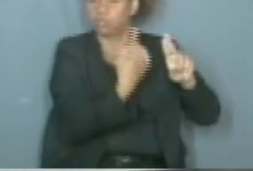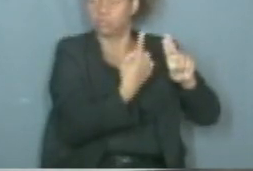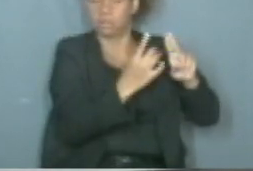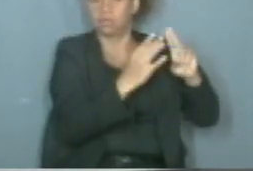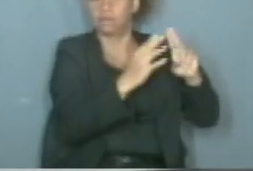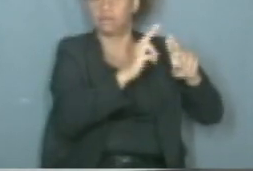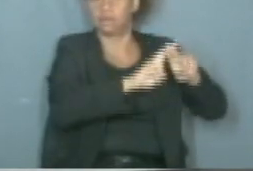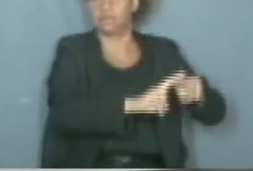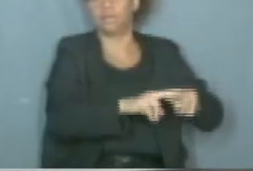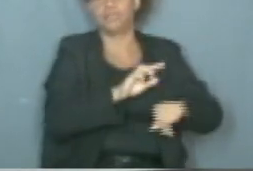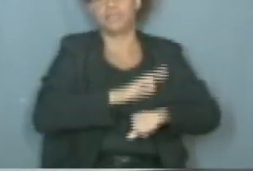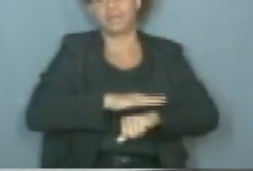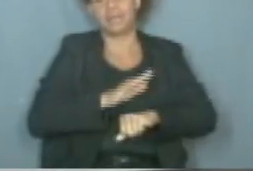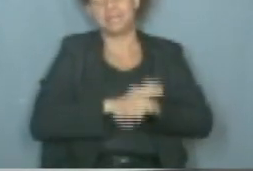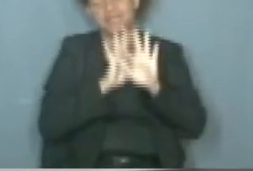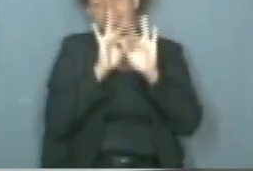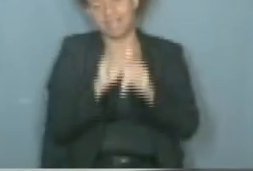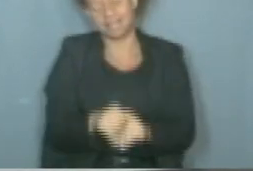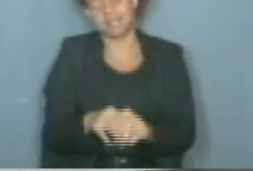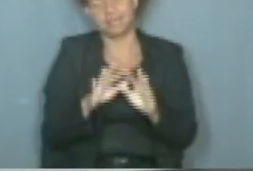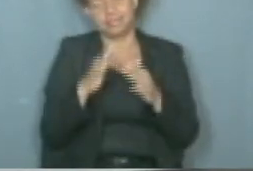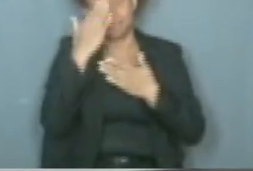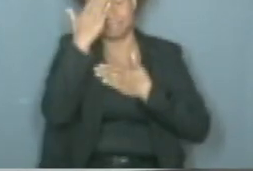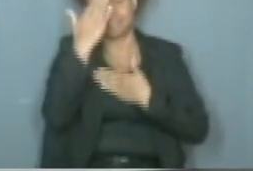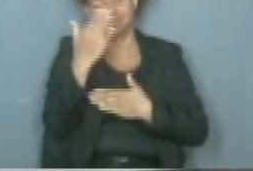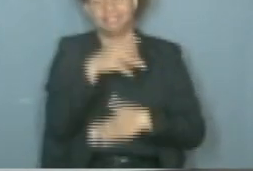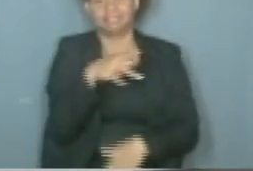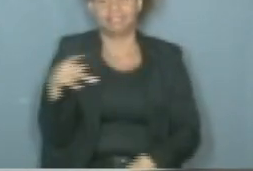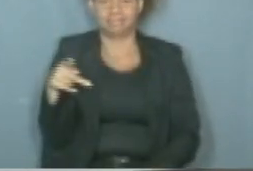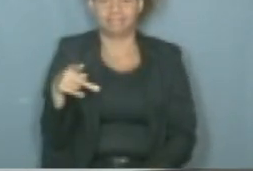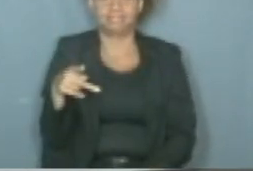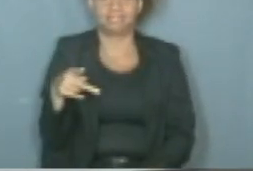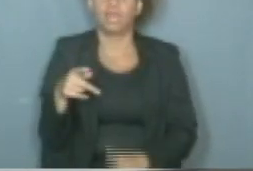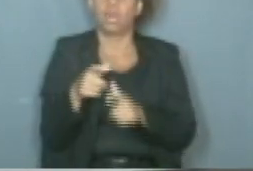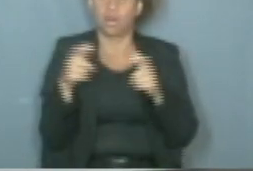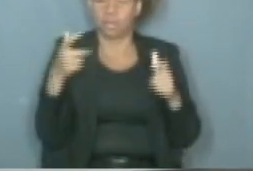O tempo acabou, então eu encerro. Muito obrigada, presidente. No grande expediente eu concluo.